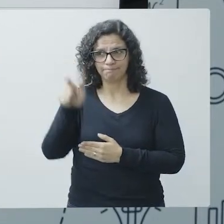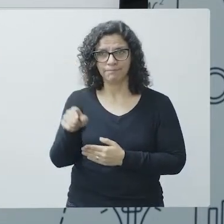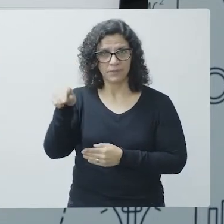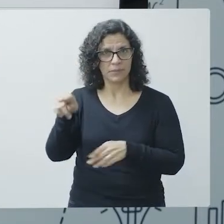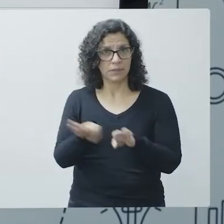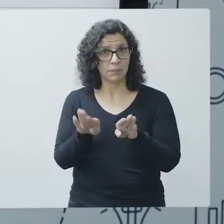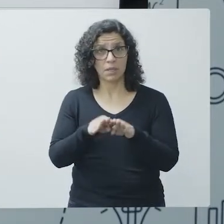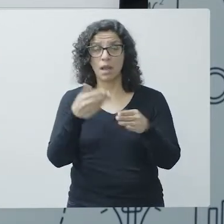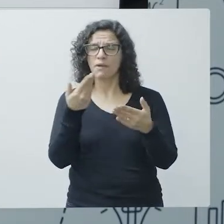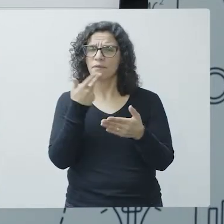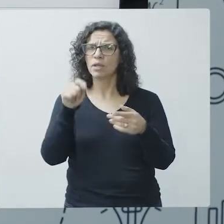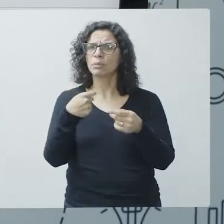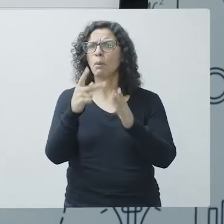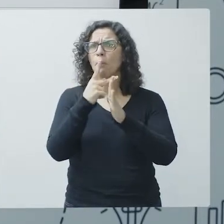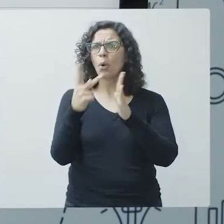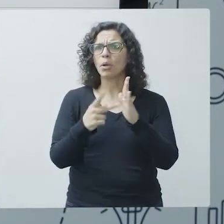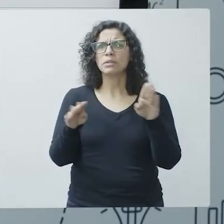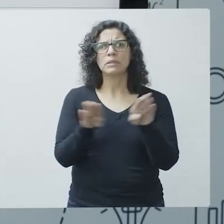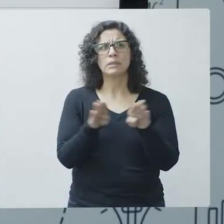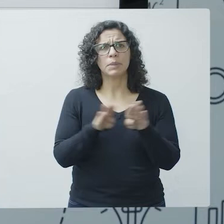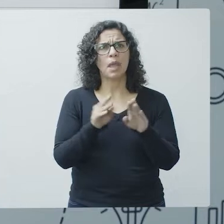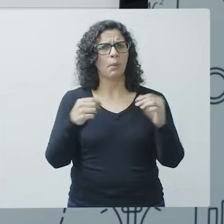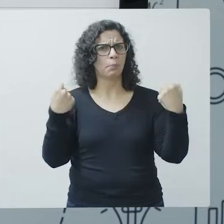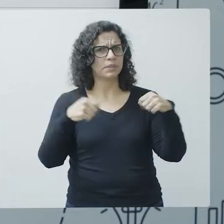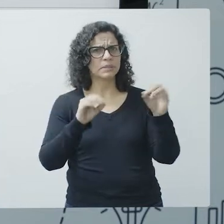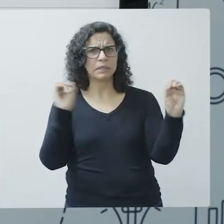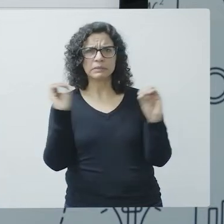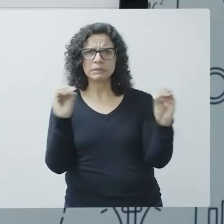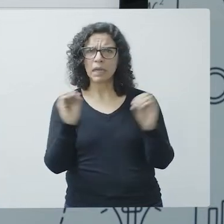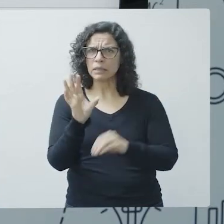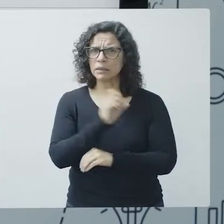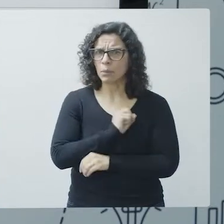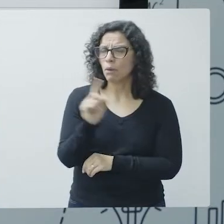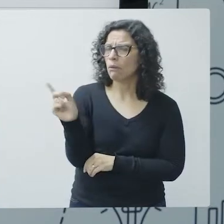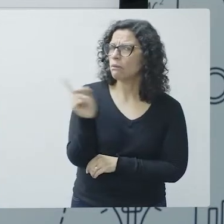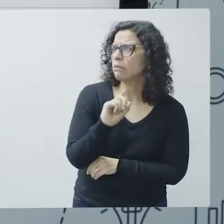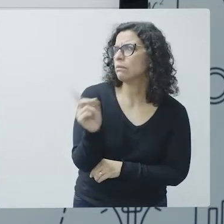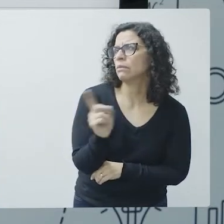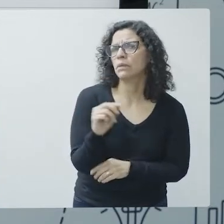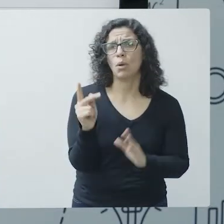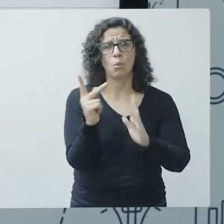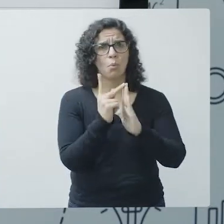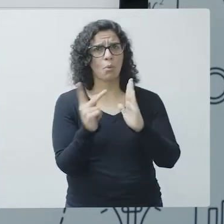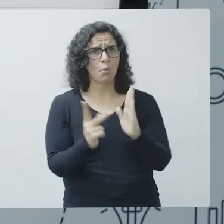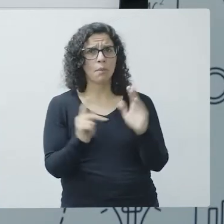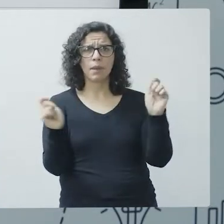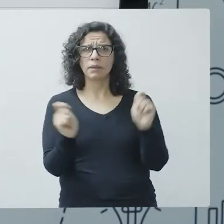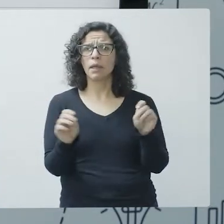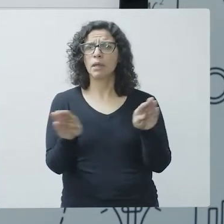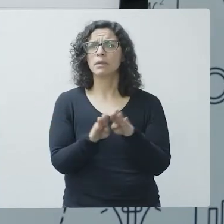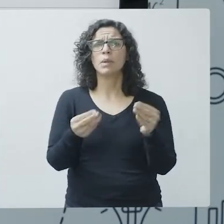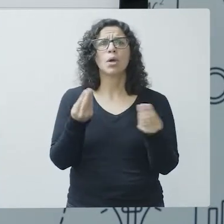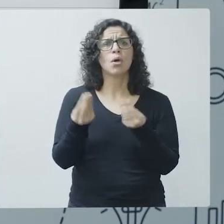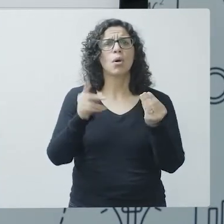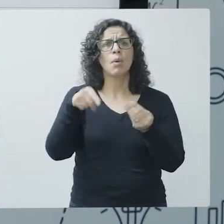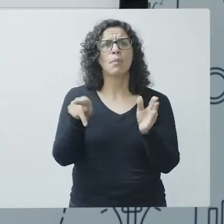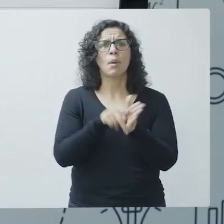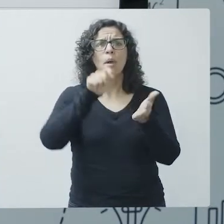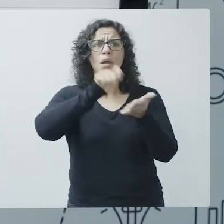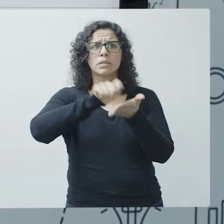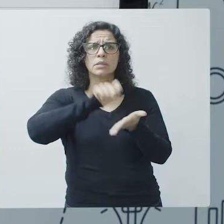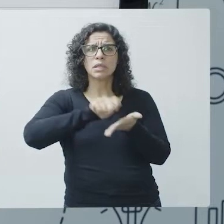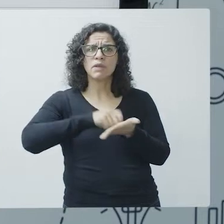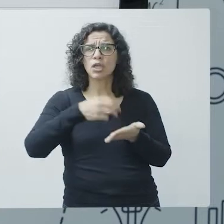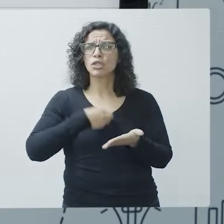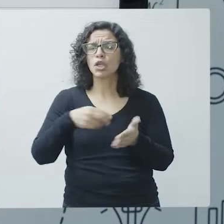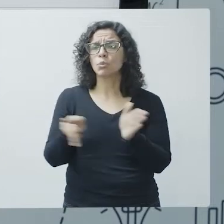trabalhar os poemas. Ah, professor, mas o poema não precisa ser de amor? Não, não precisa ser um poema de amor. Se você quiser escrever um